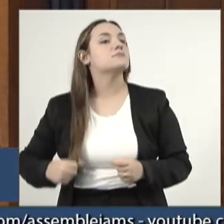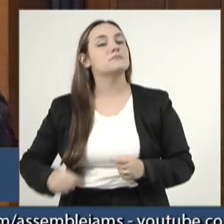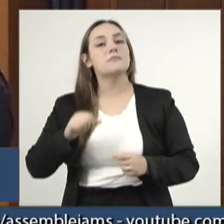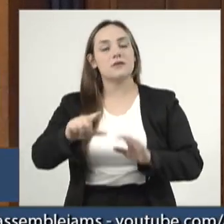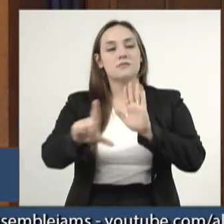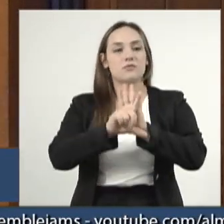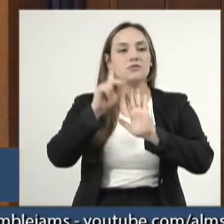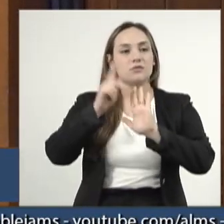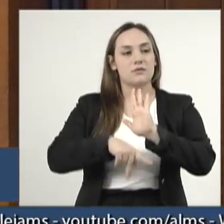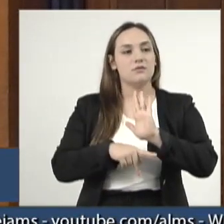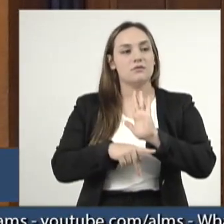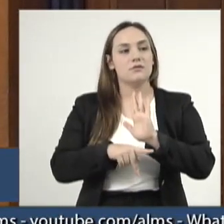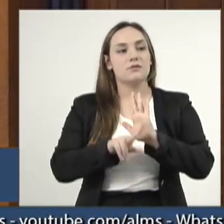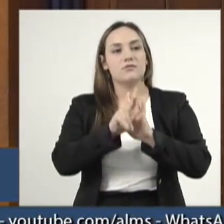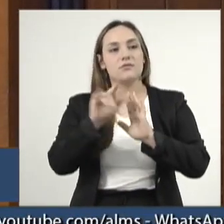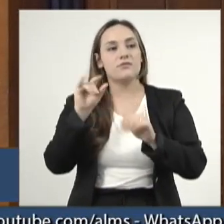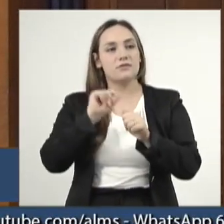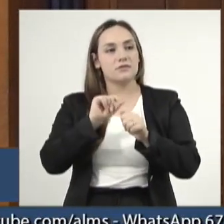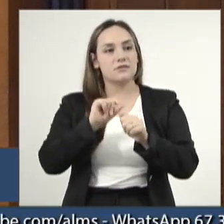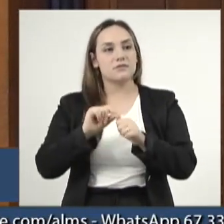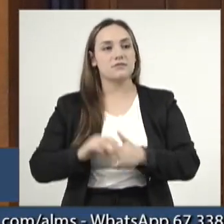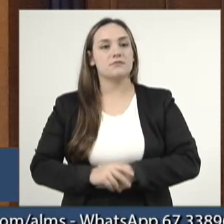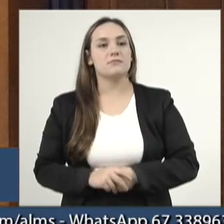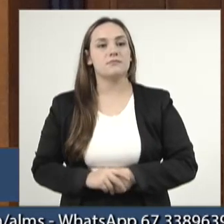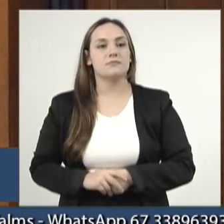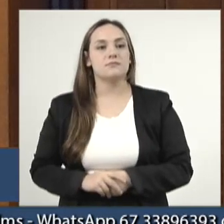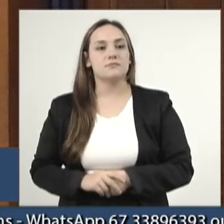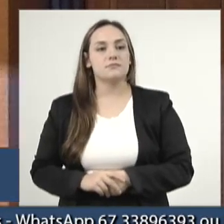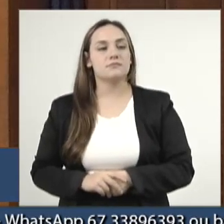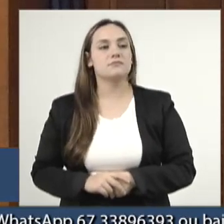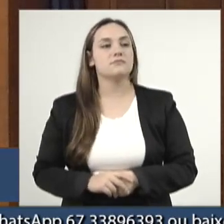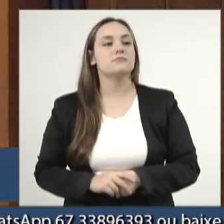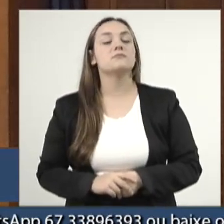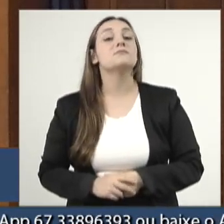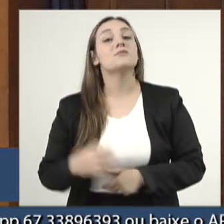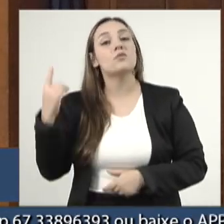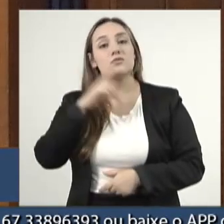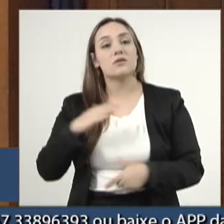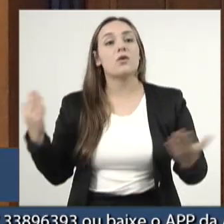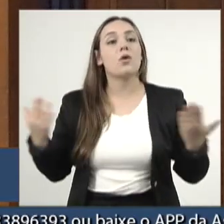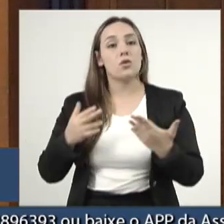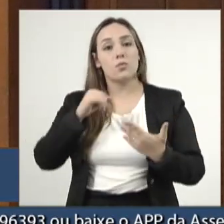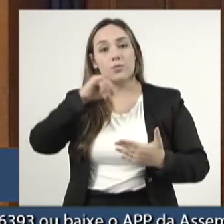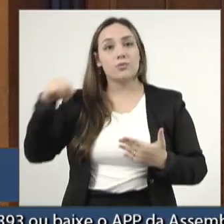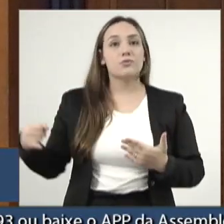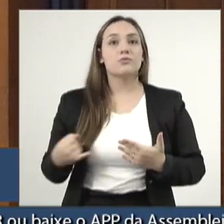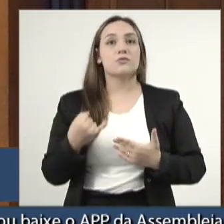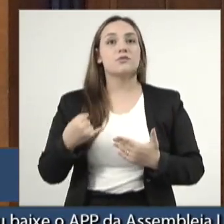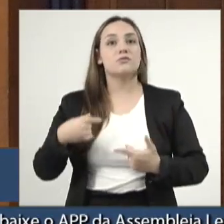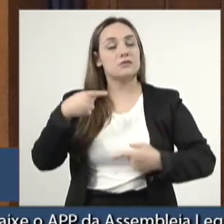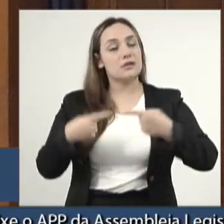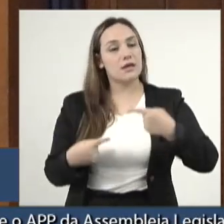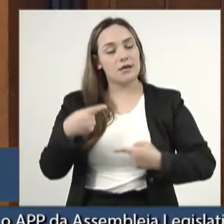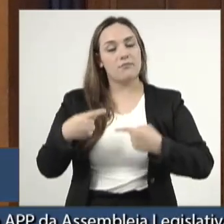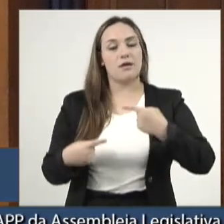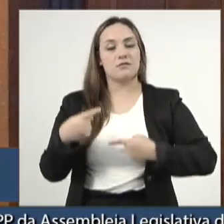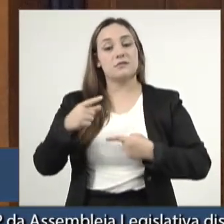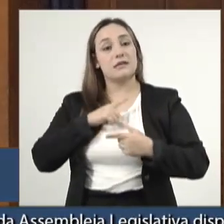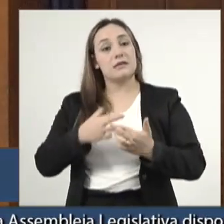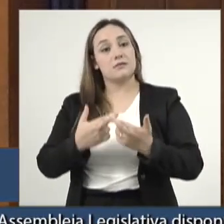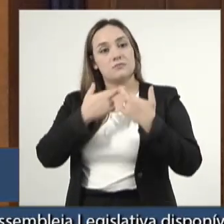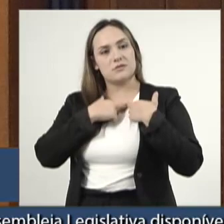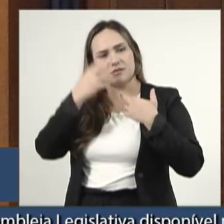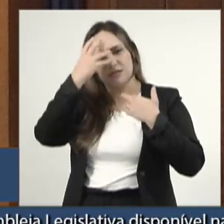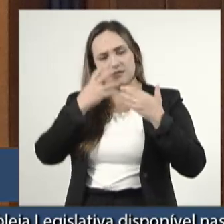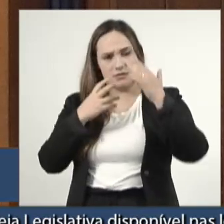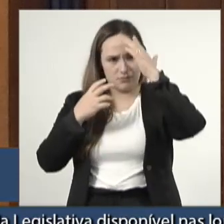está sendo elaborado vai dar uma grande oportunidade para que a gente faça um debate responsável,